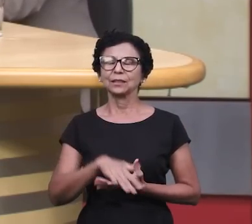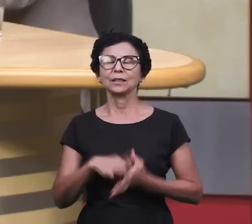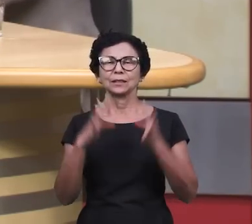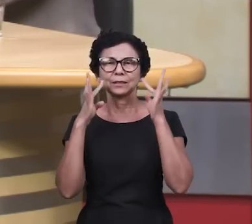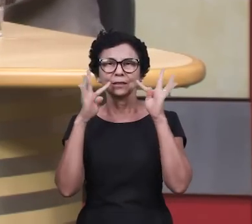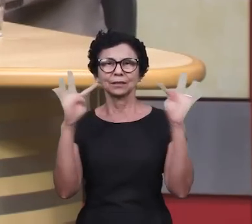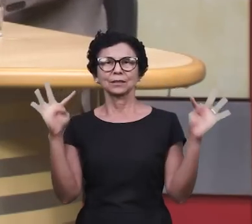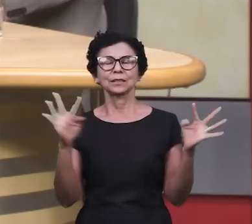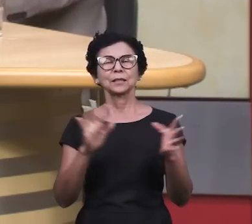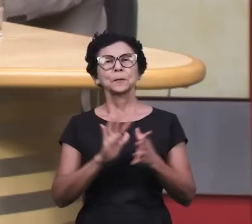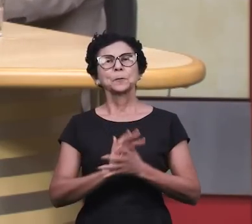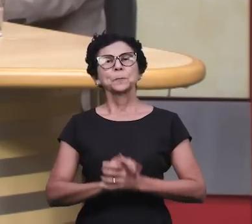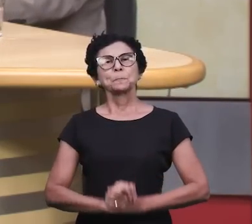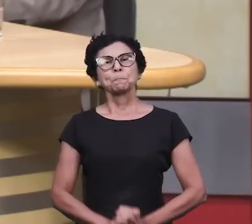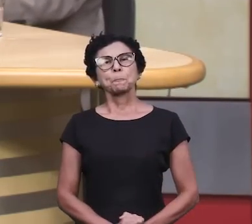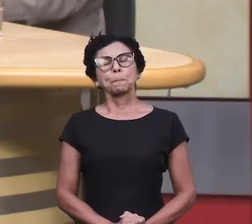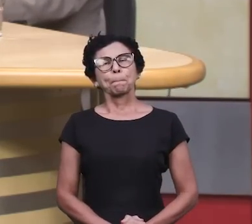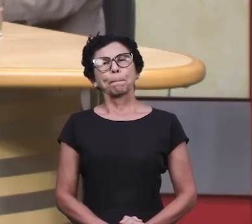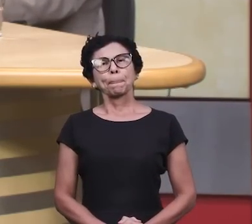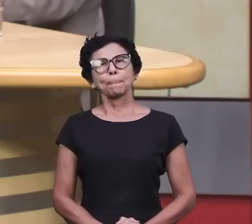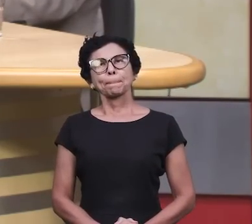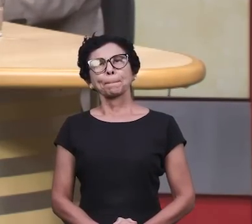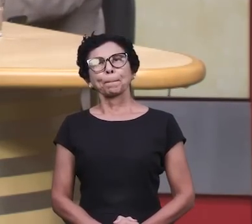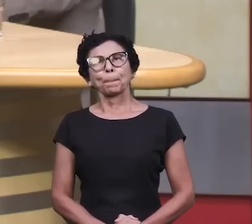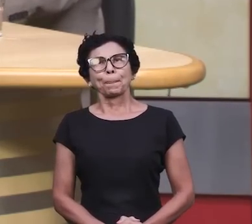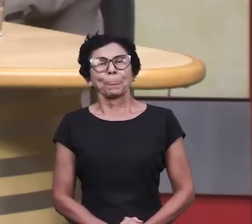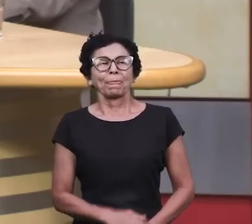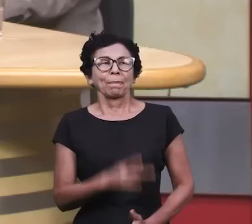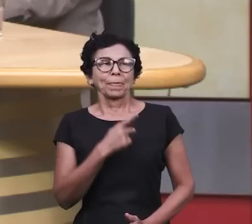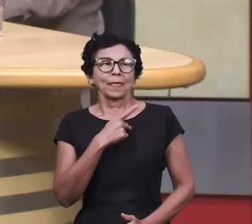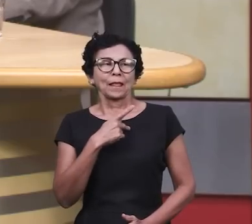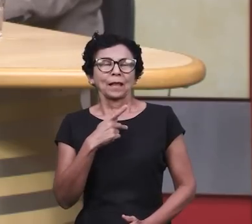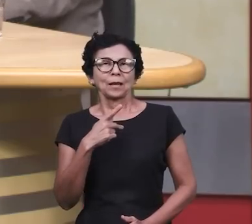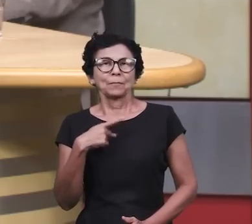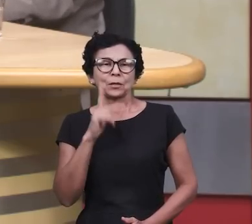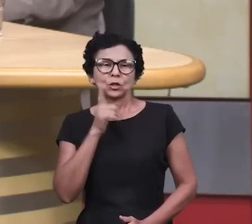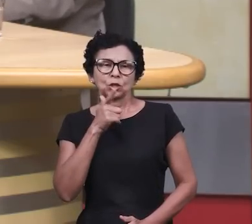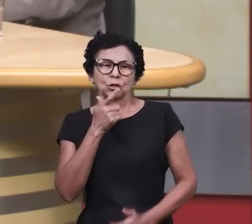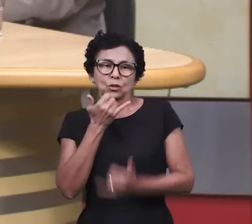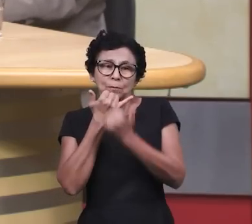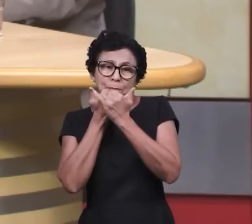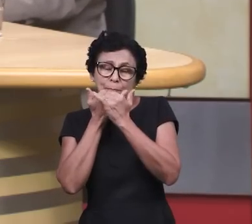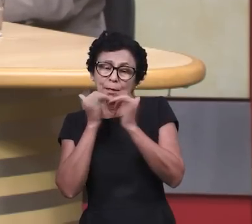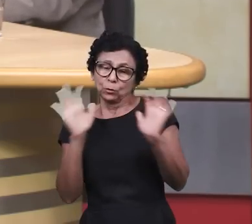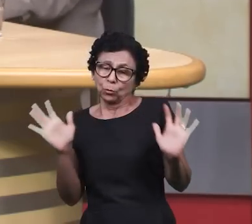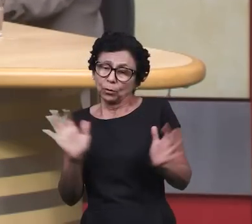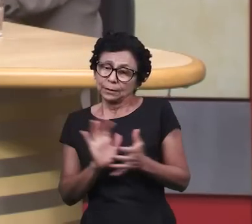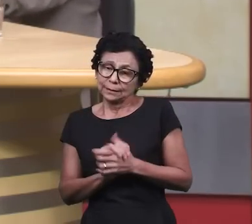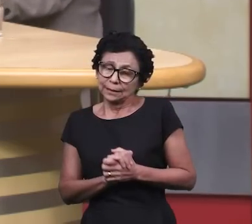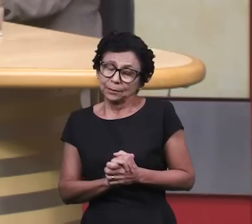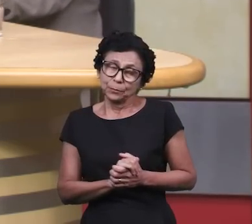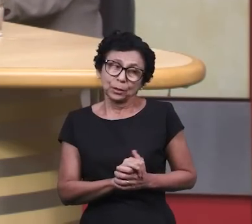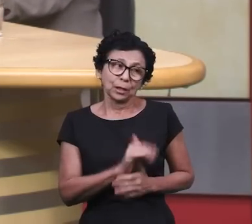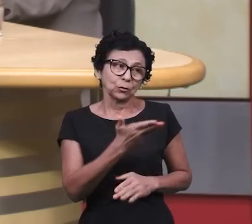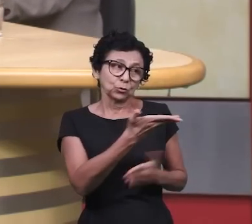virá. Mas além do leste europeu, Gilson, o Geduti que me perdoe aqui, ele diz, não, tem que tirar o Gilson está muito ocupado e